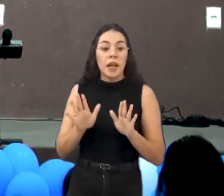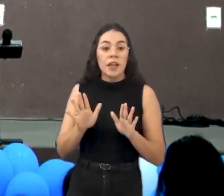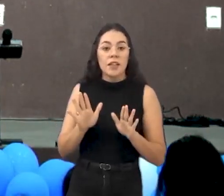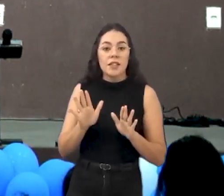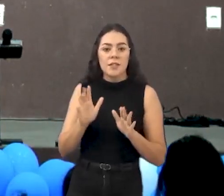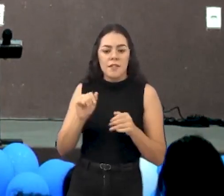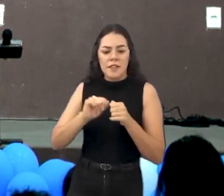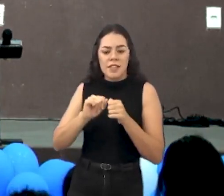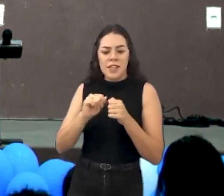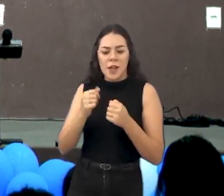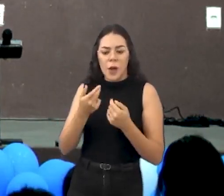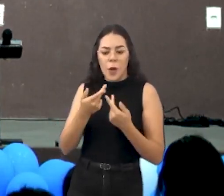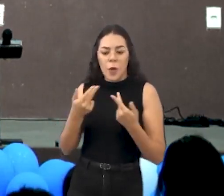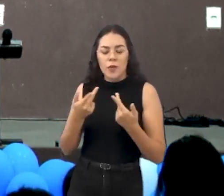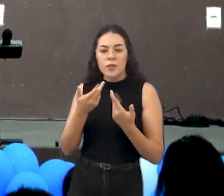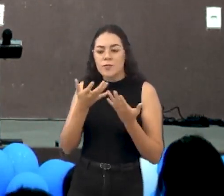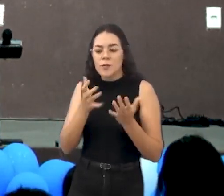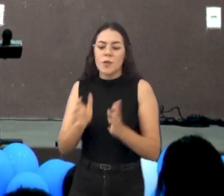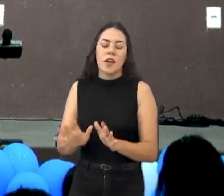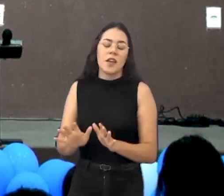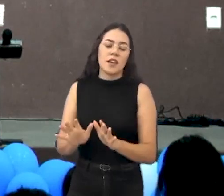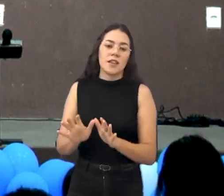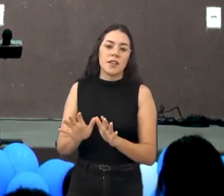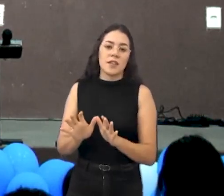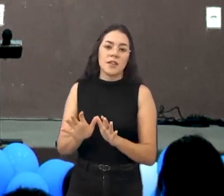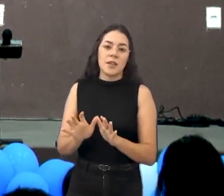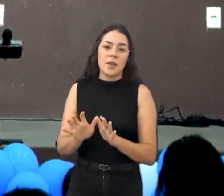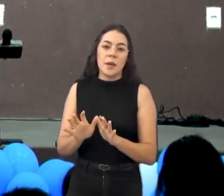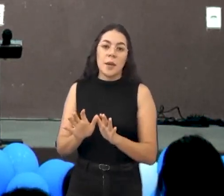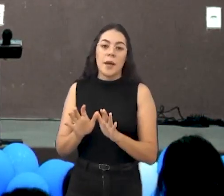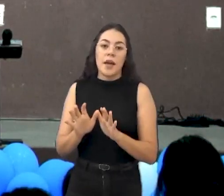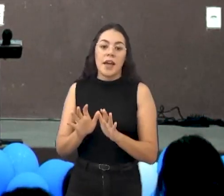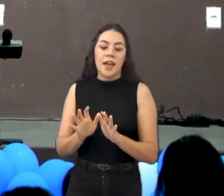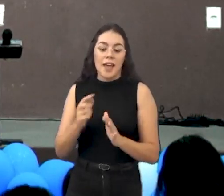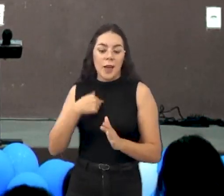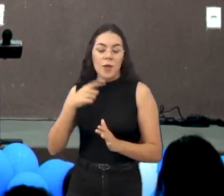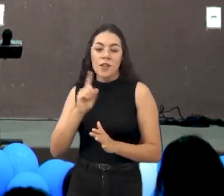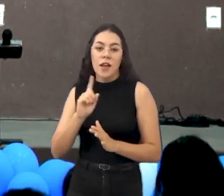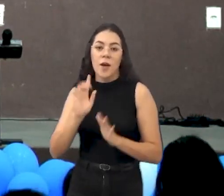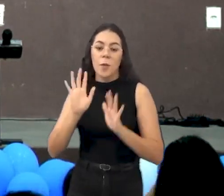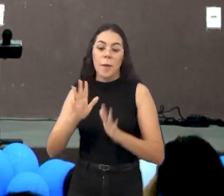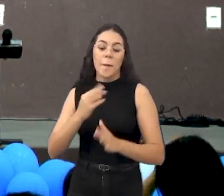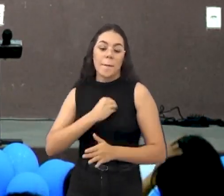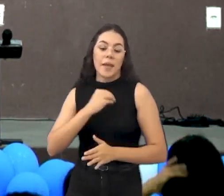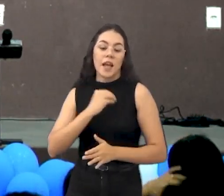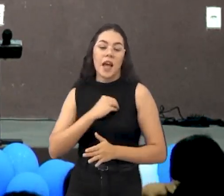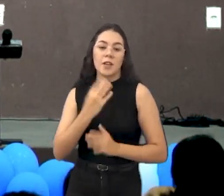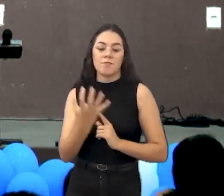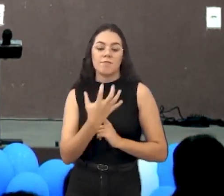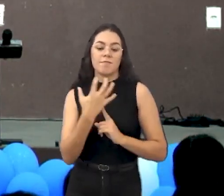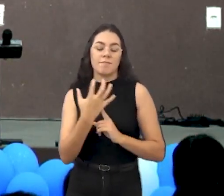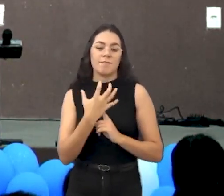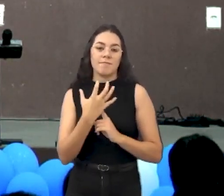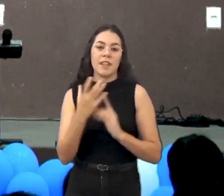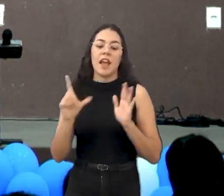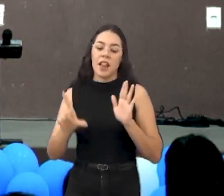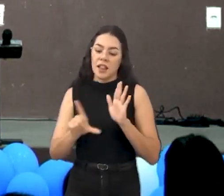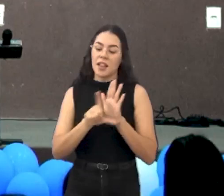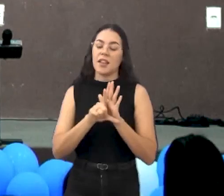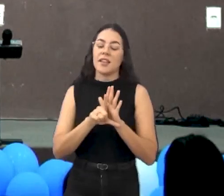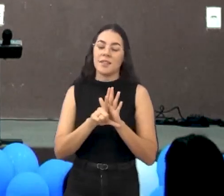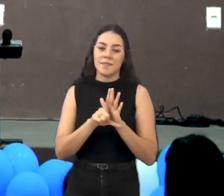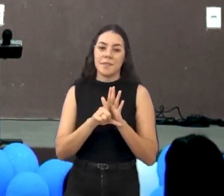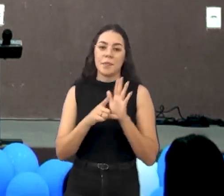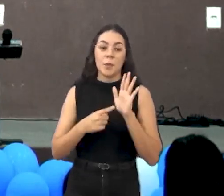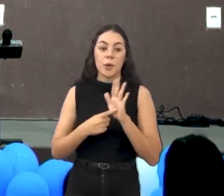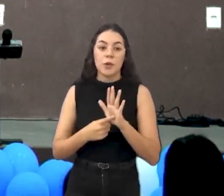não quero, já o não faço eu, mas o pecado que habita em mim. Acho então esta lei em mim, que quando